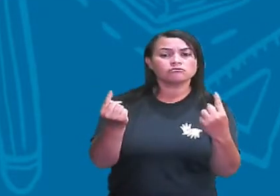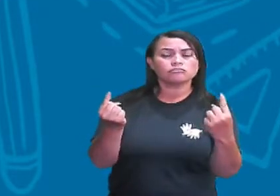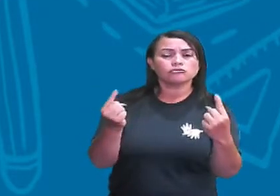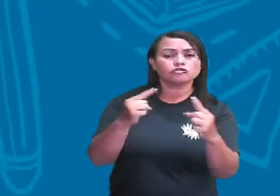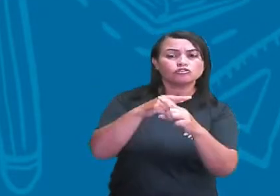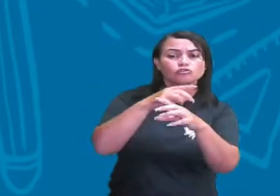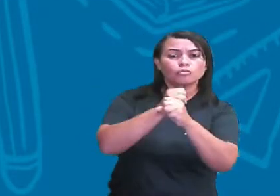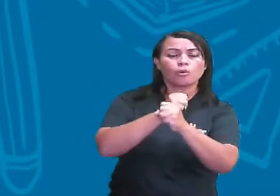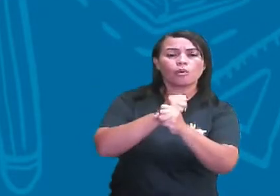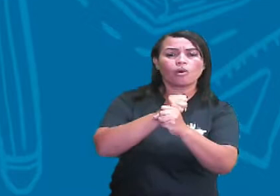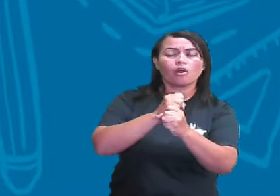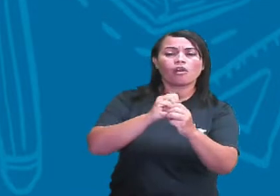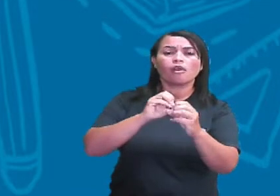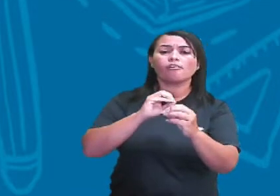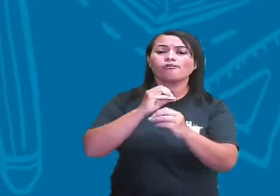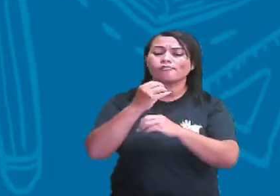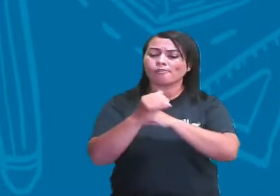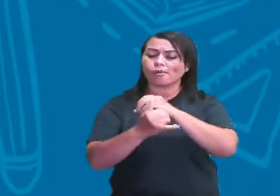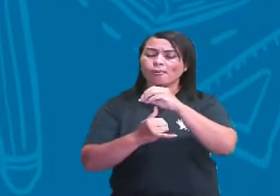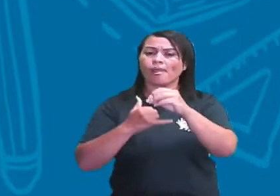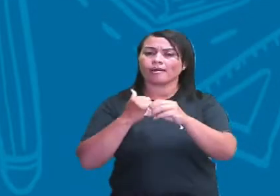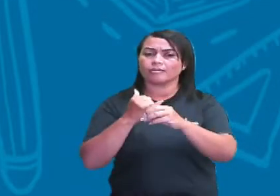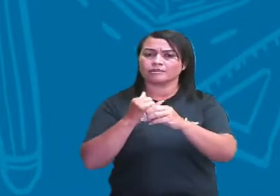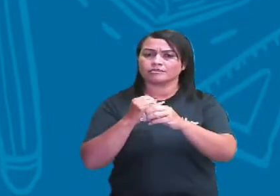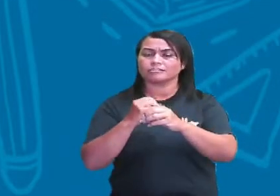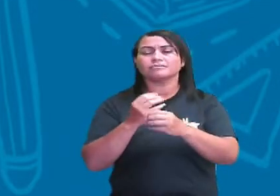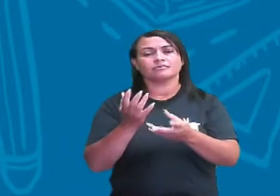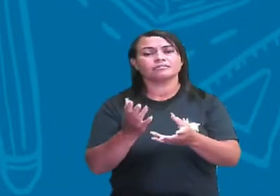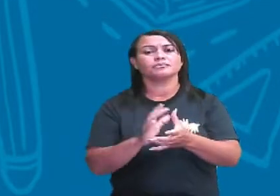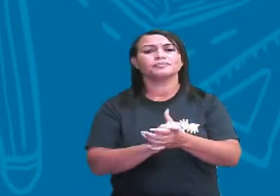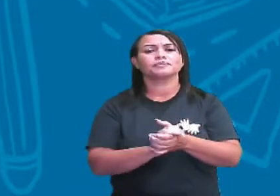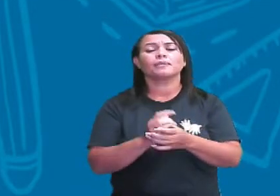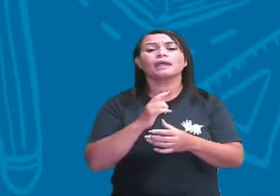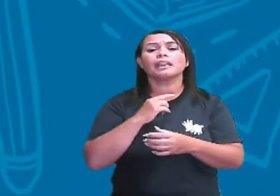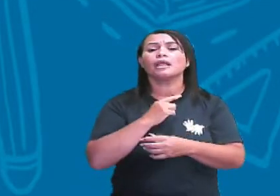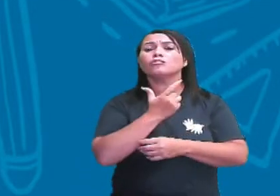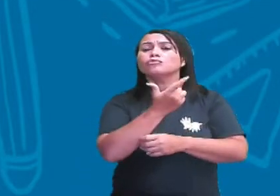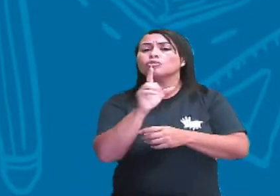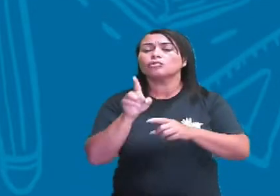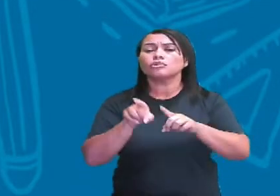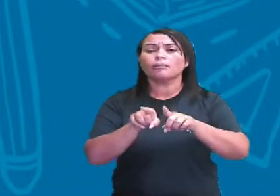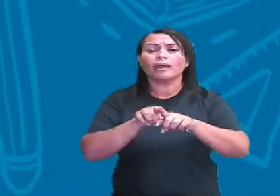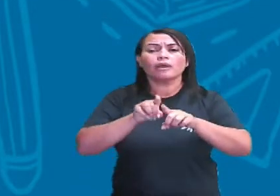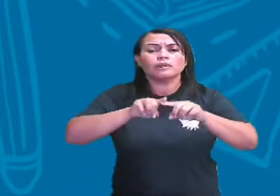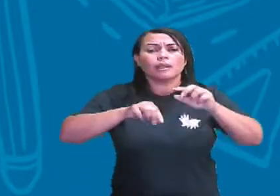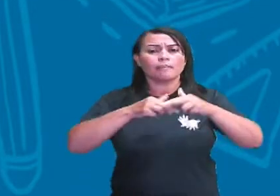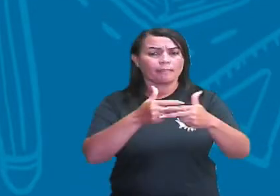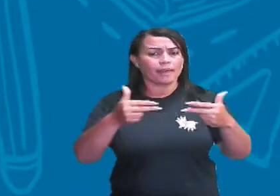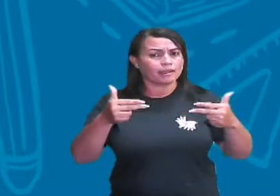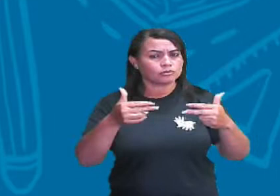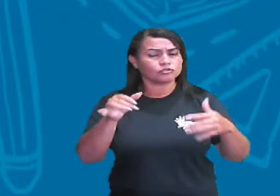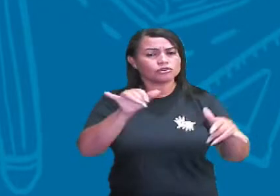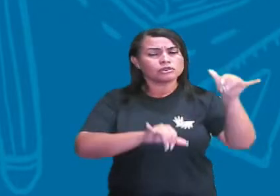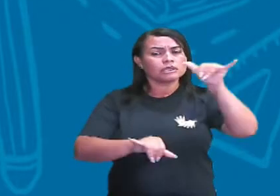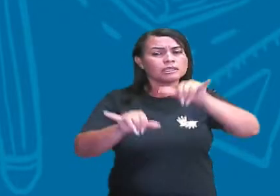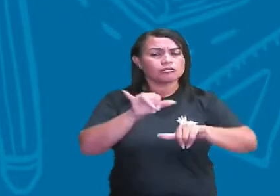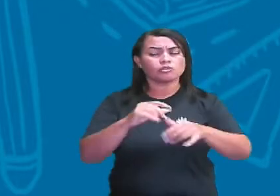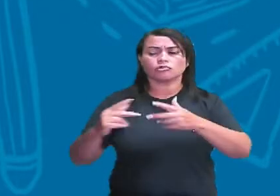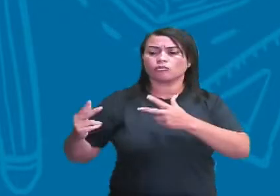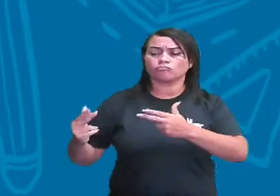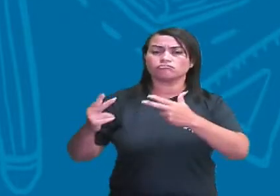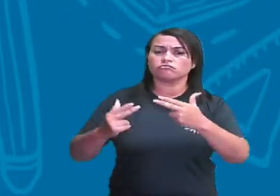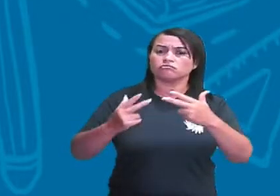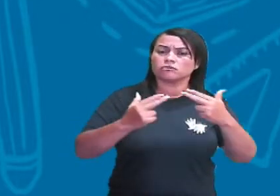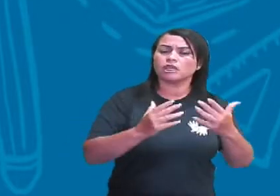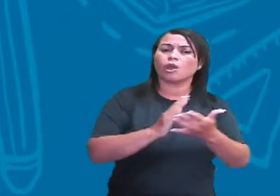uma molécula de oxigênio. E assim como os outros elementos químicos se formam aos pares, formando